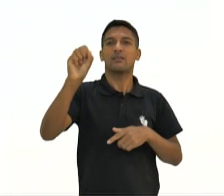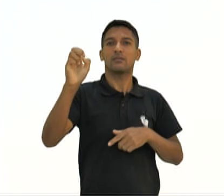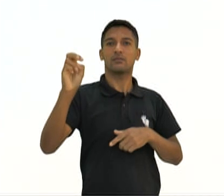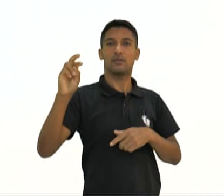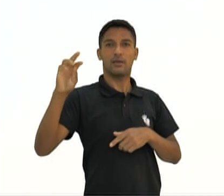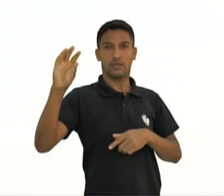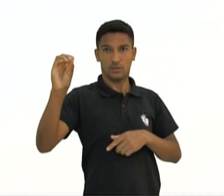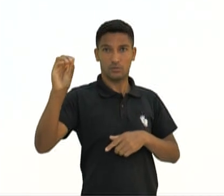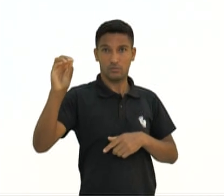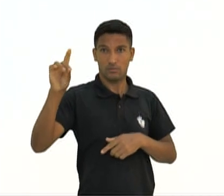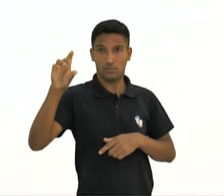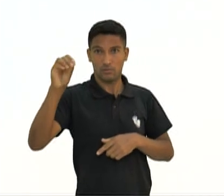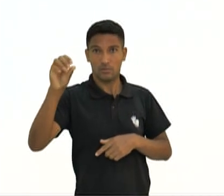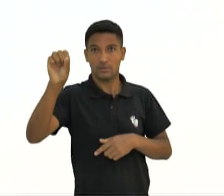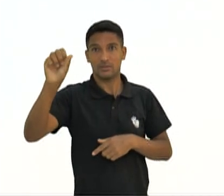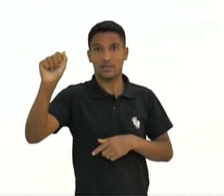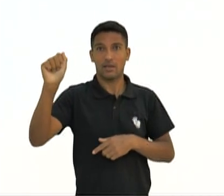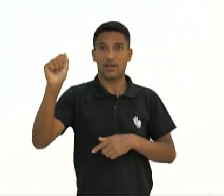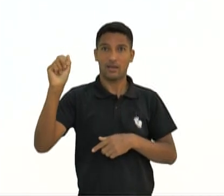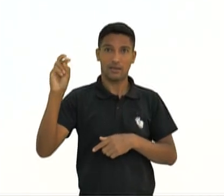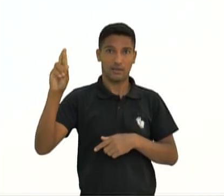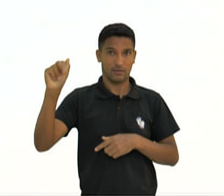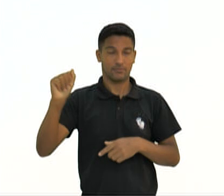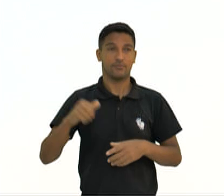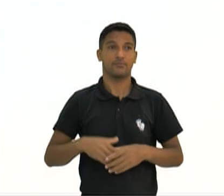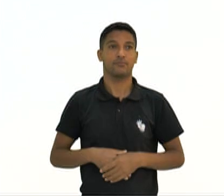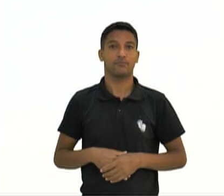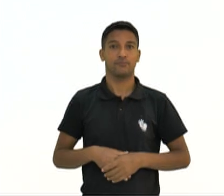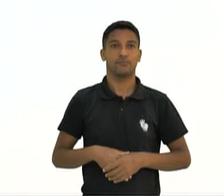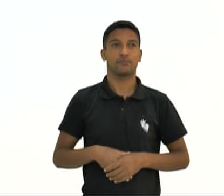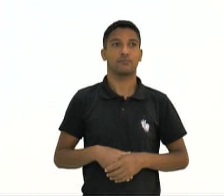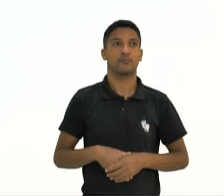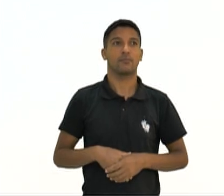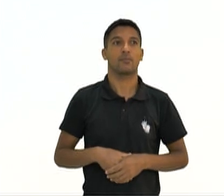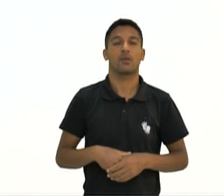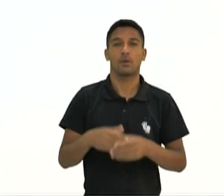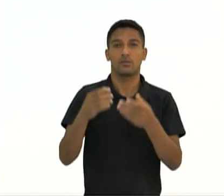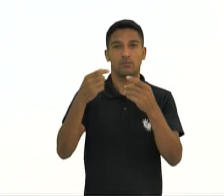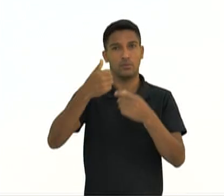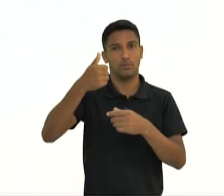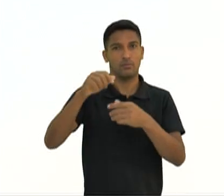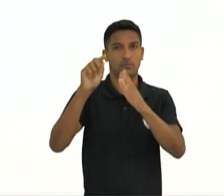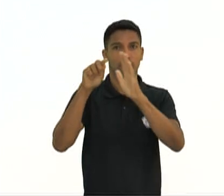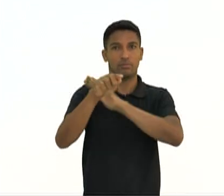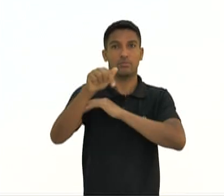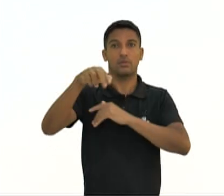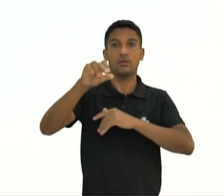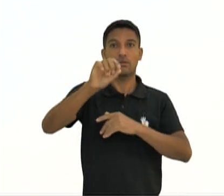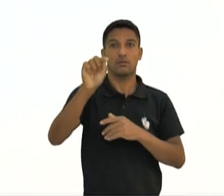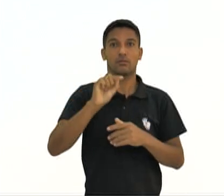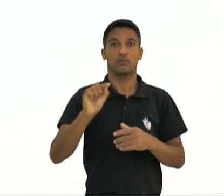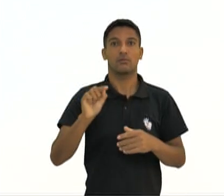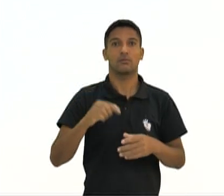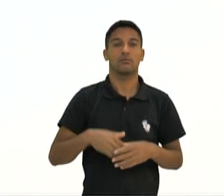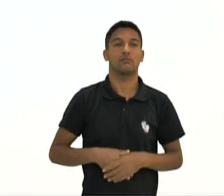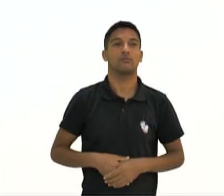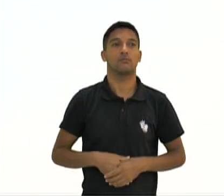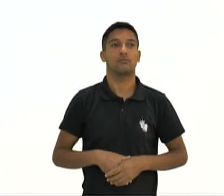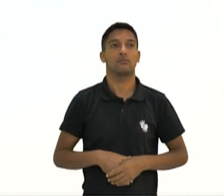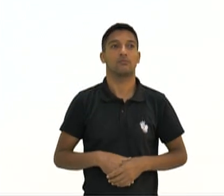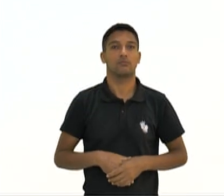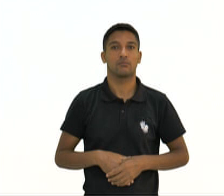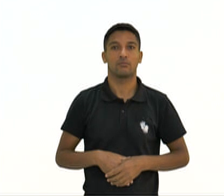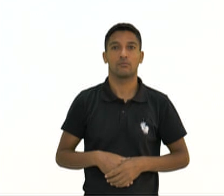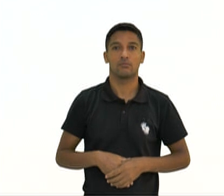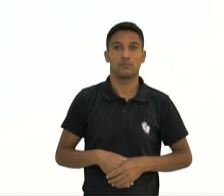anteriormente. Para fixar esta parte de revisão, vamos executar a atividade. Nesta atividade diz o seguinte: